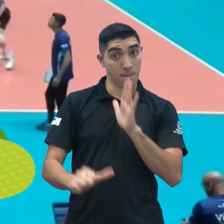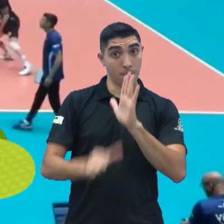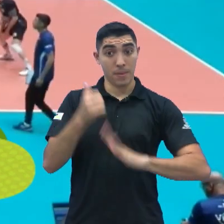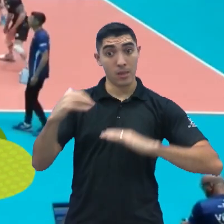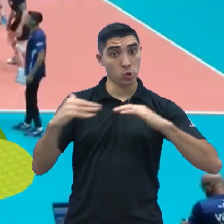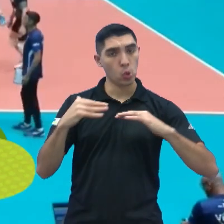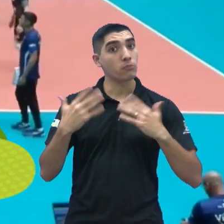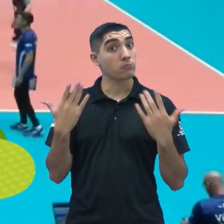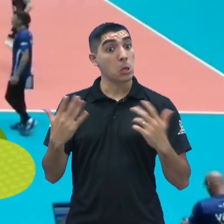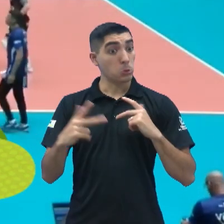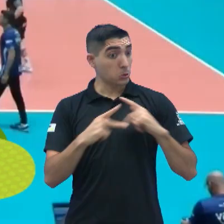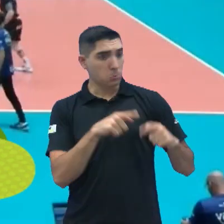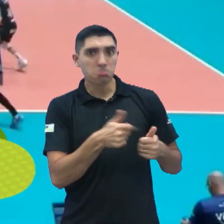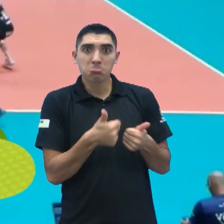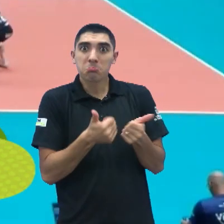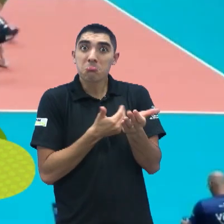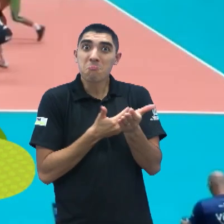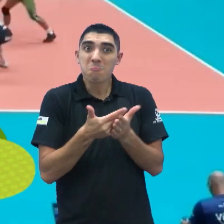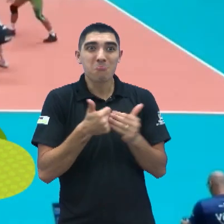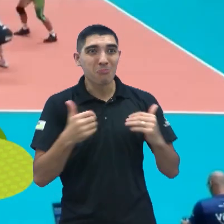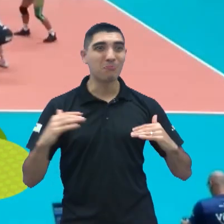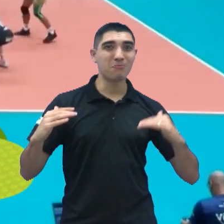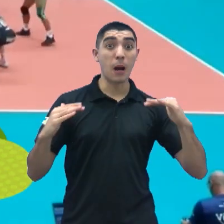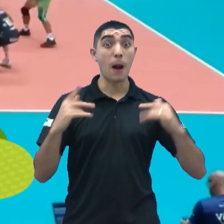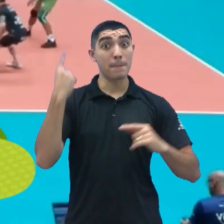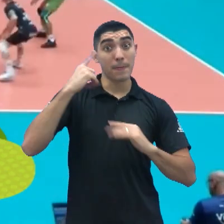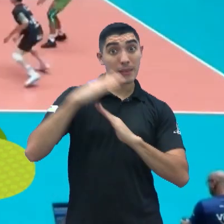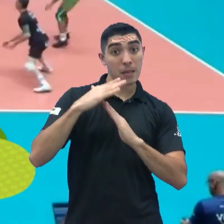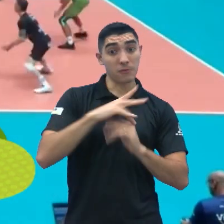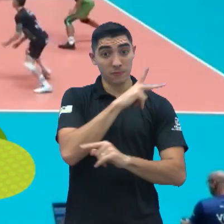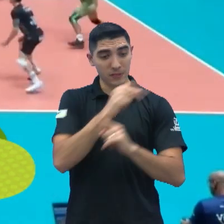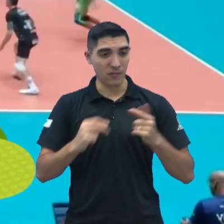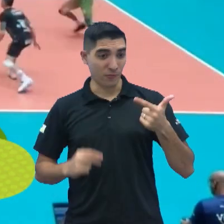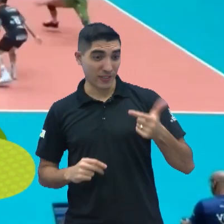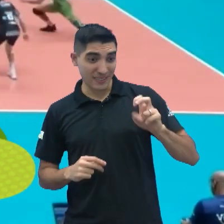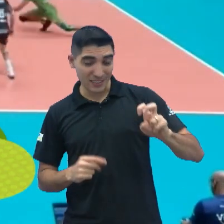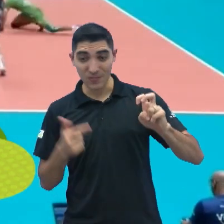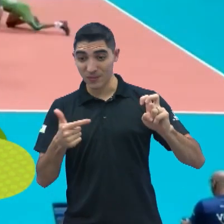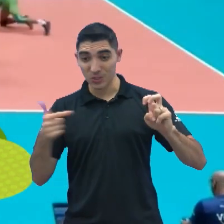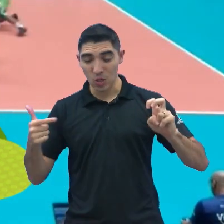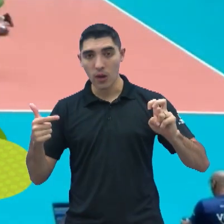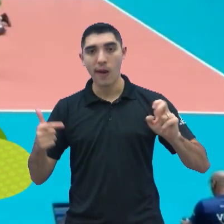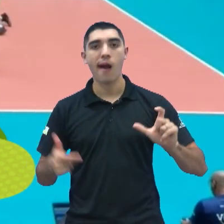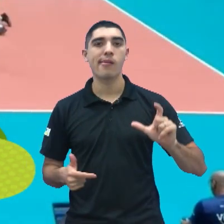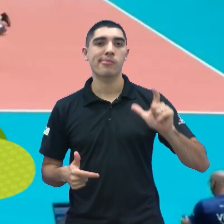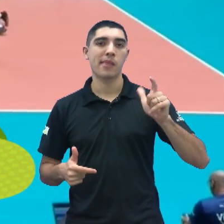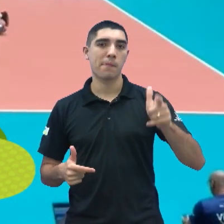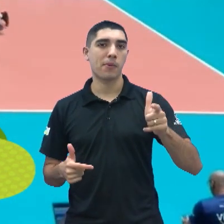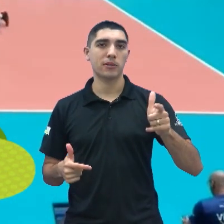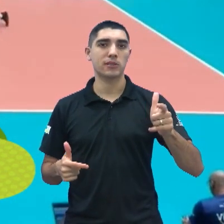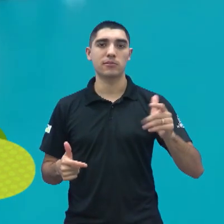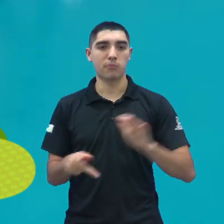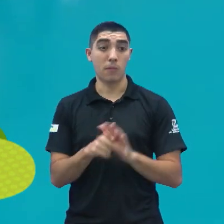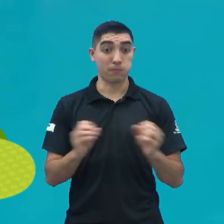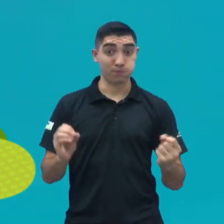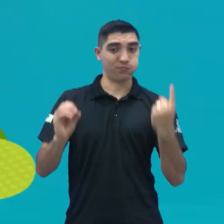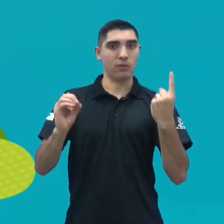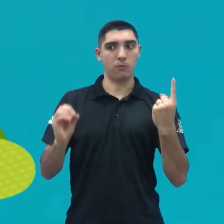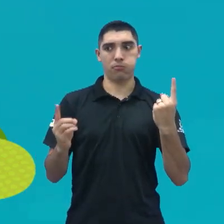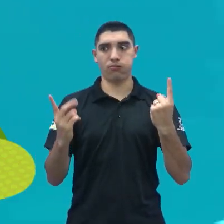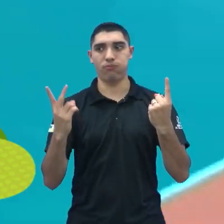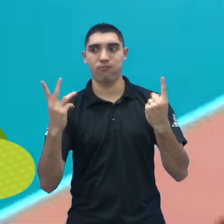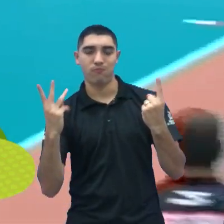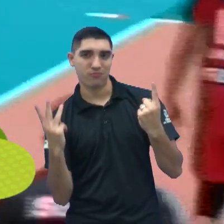José começou bem a partida e venceu o primeiro set pelo placar de 25-22, mas acabou sofrendo a virada para 3-1,